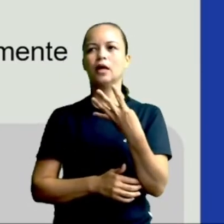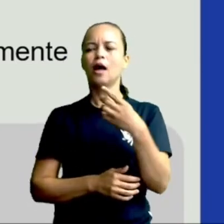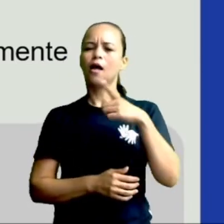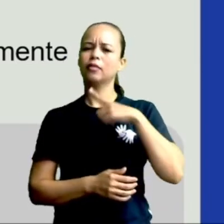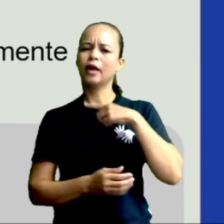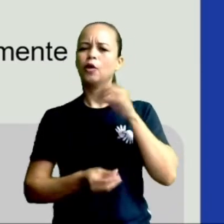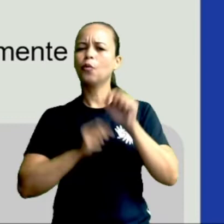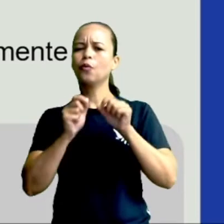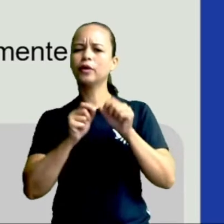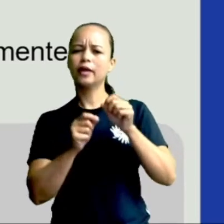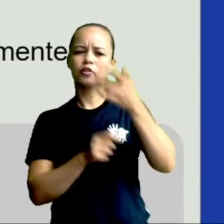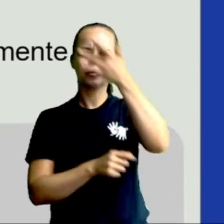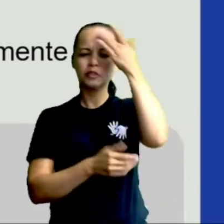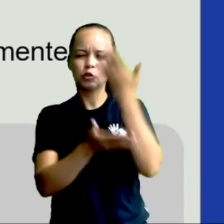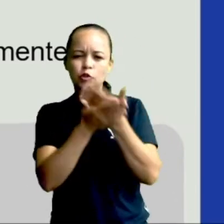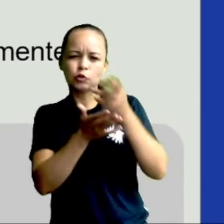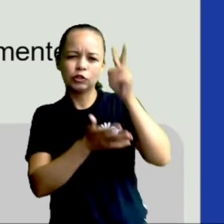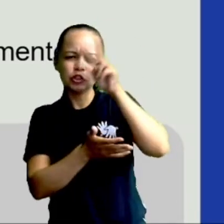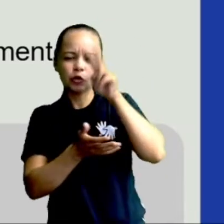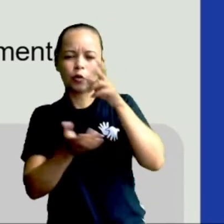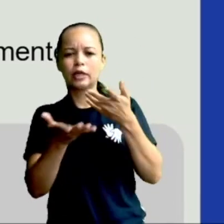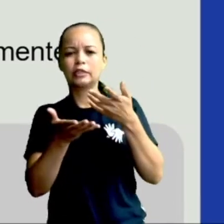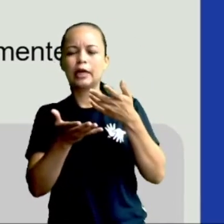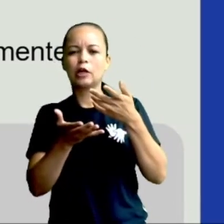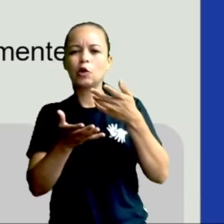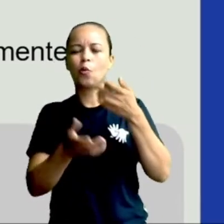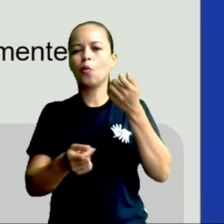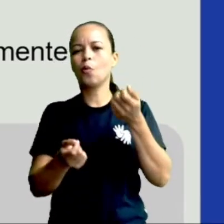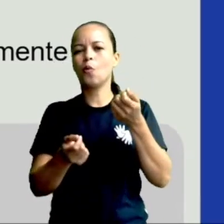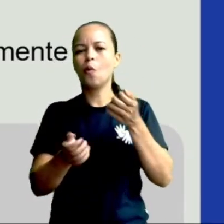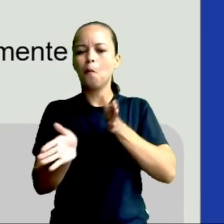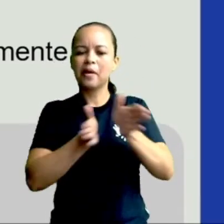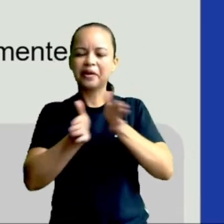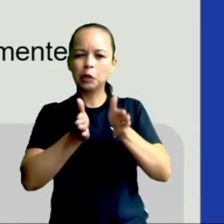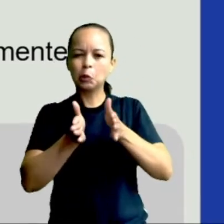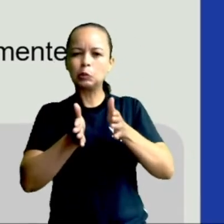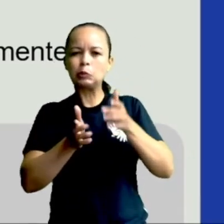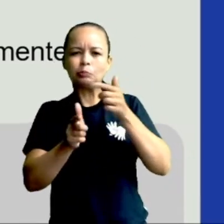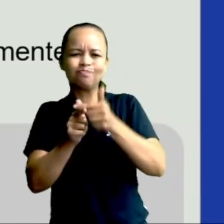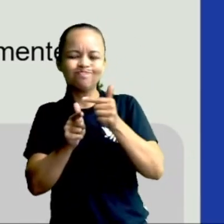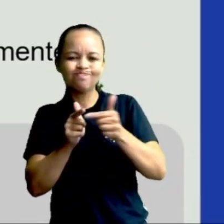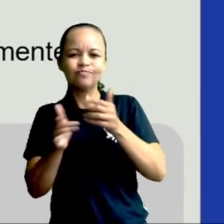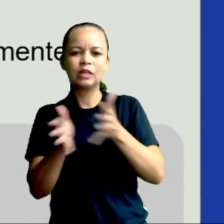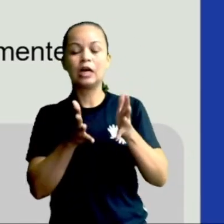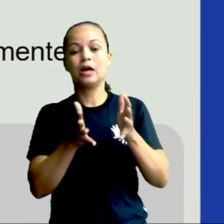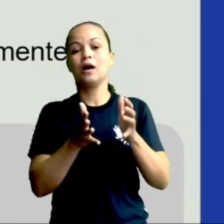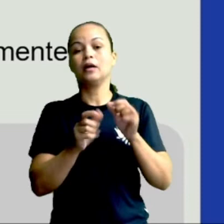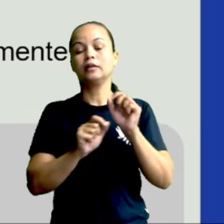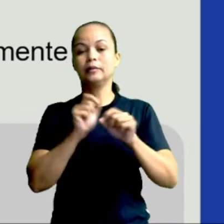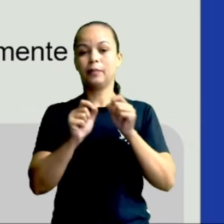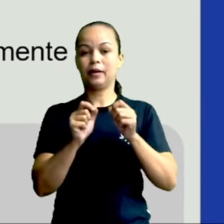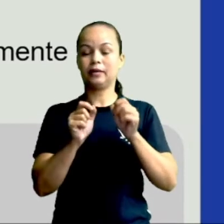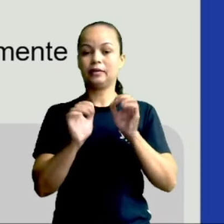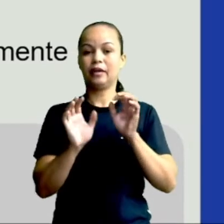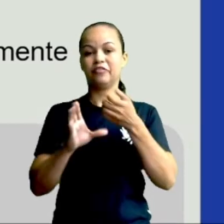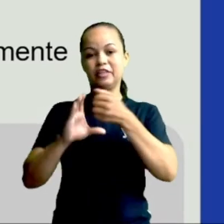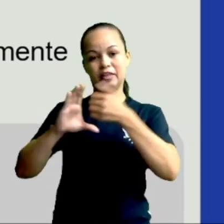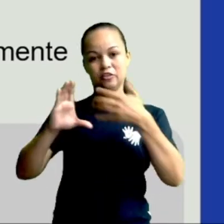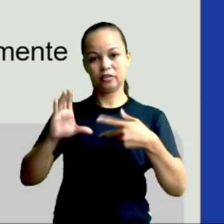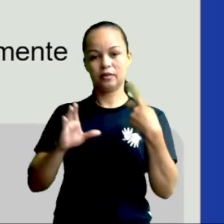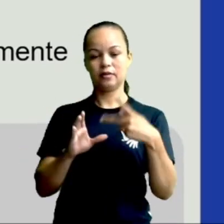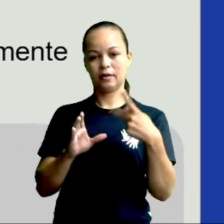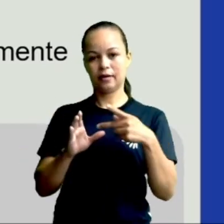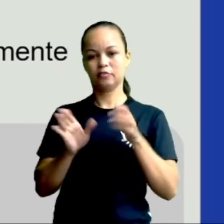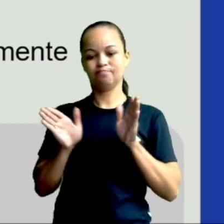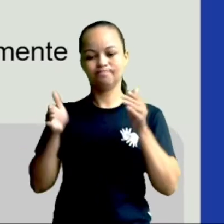os historiadores chamam de período complicado, né, para se definir as características, né, desse